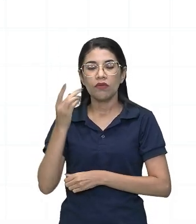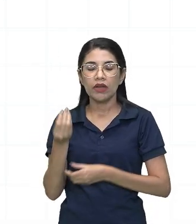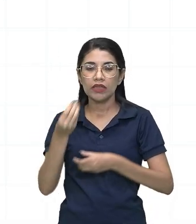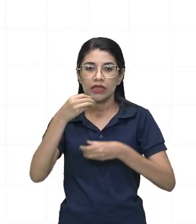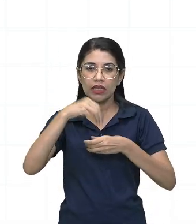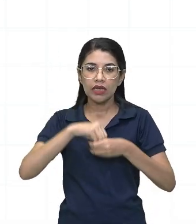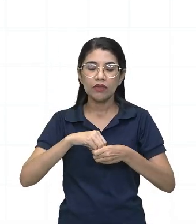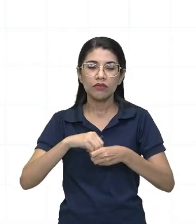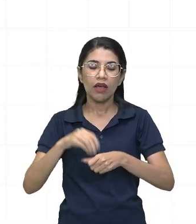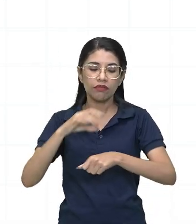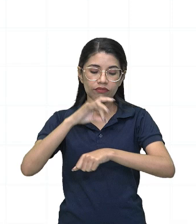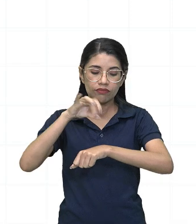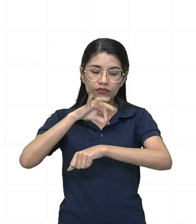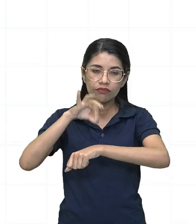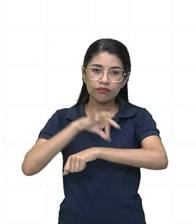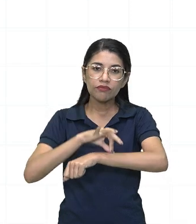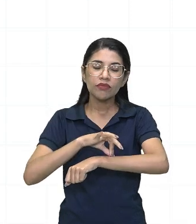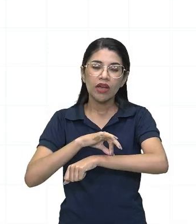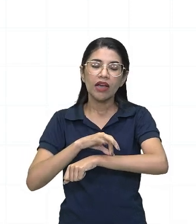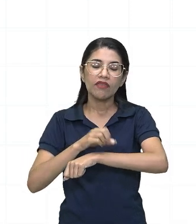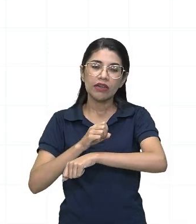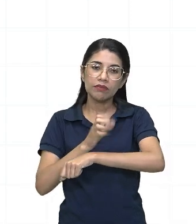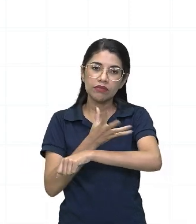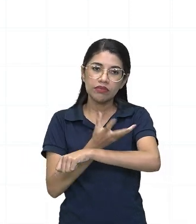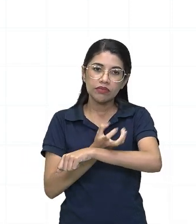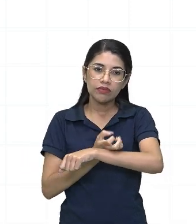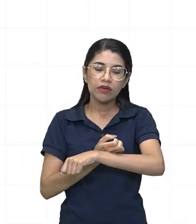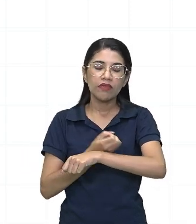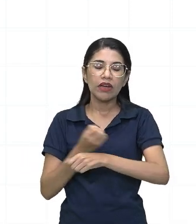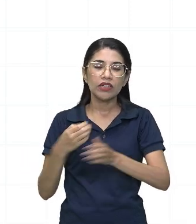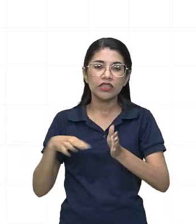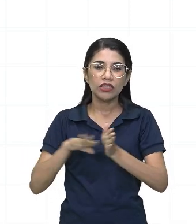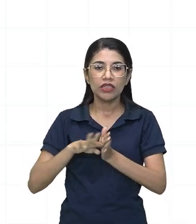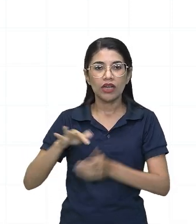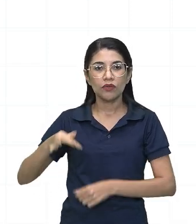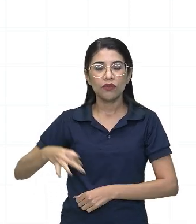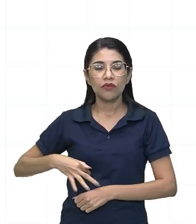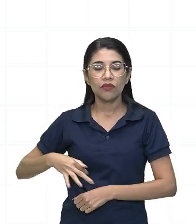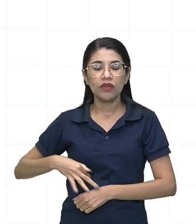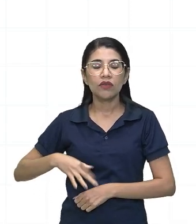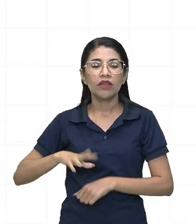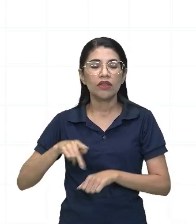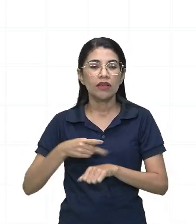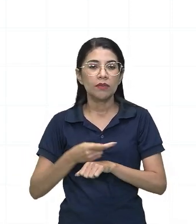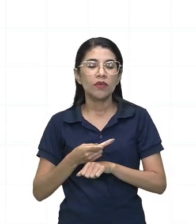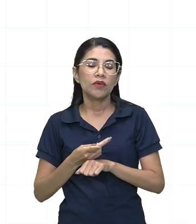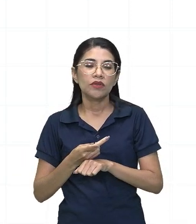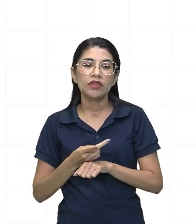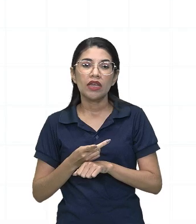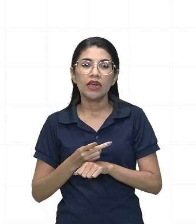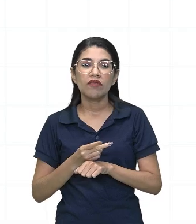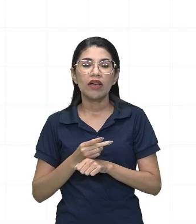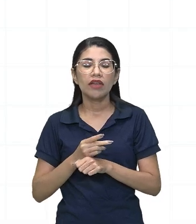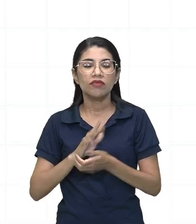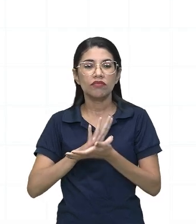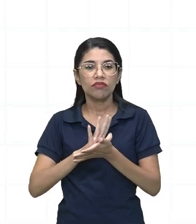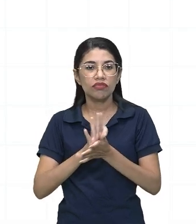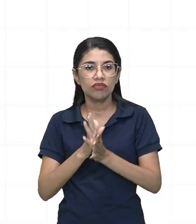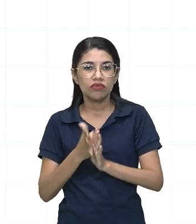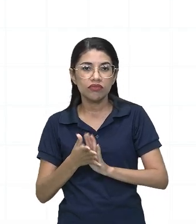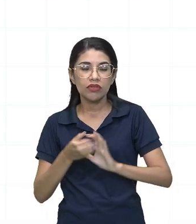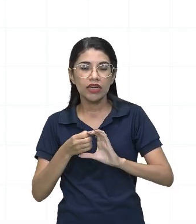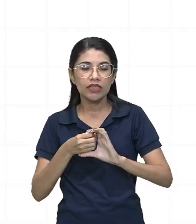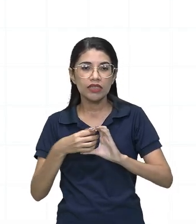da pessoa. Esse protozoário, ele vai para o fígado. Depois que ele está no fígado e destrói as células do fígado, ele